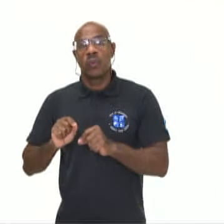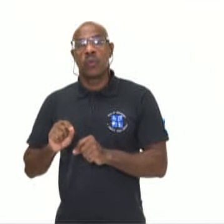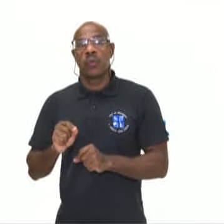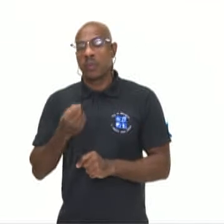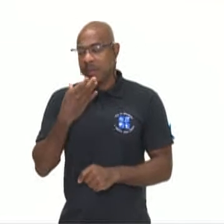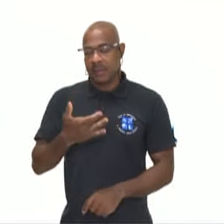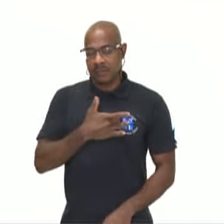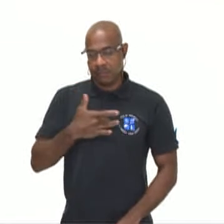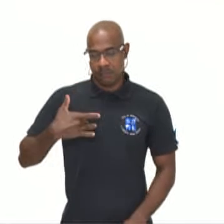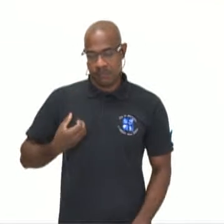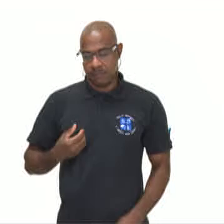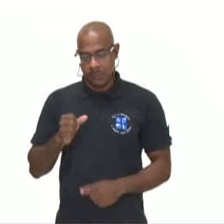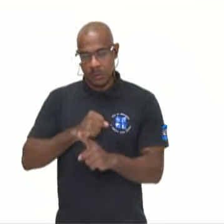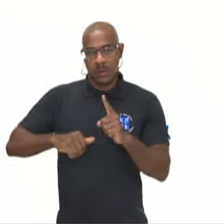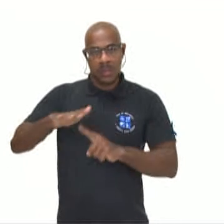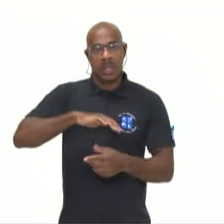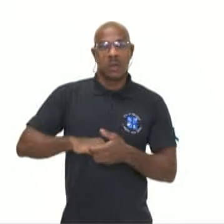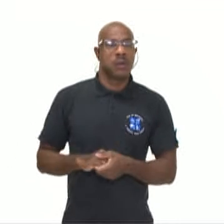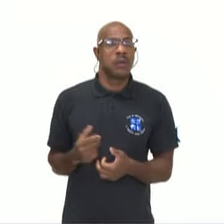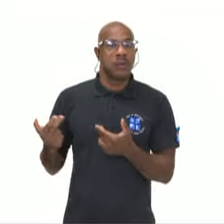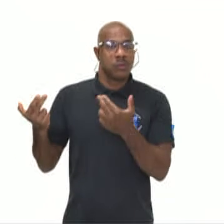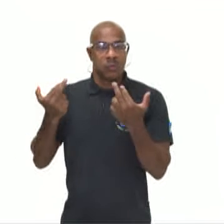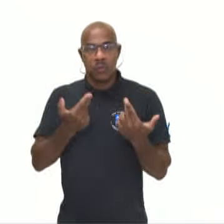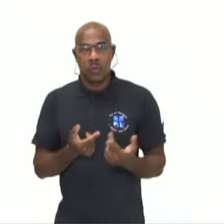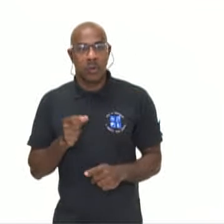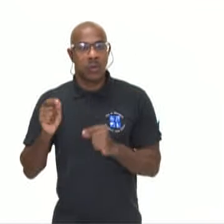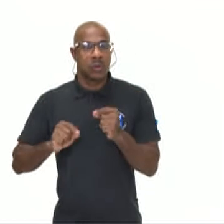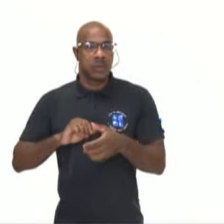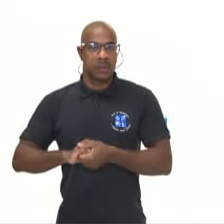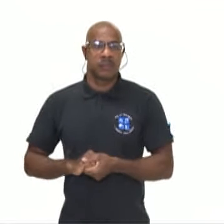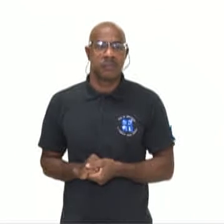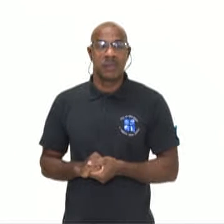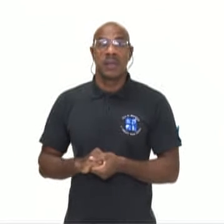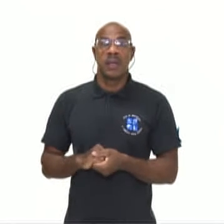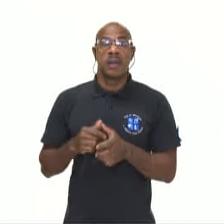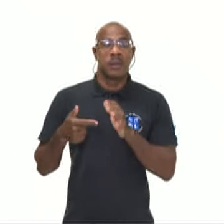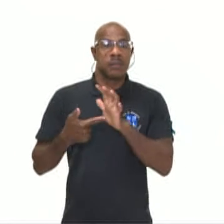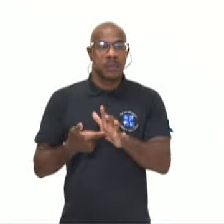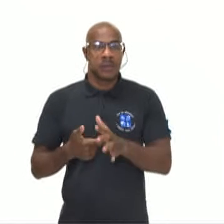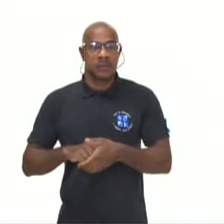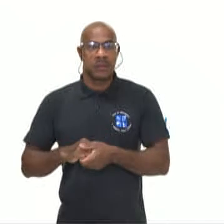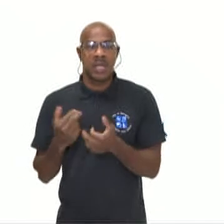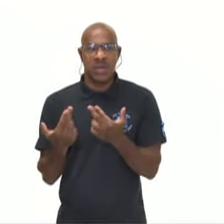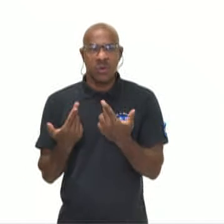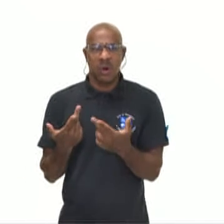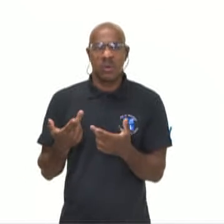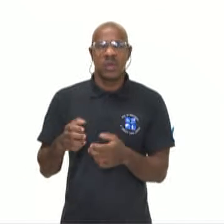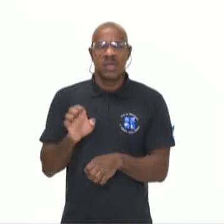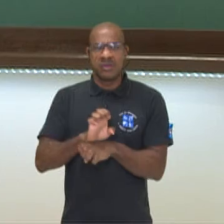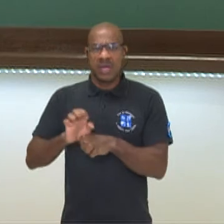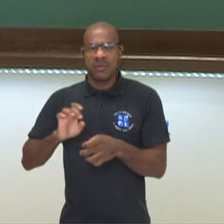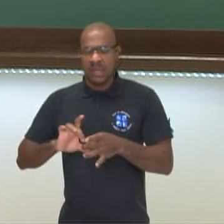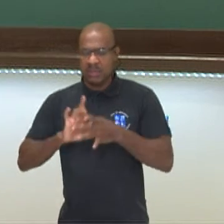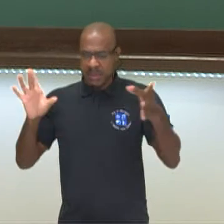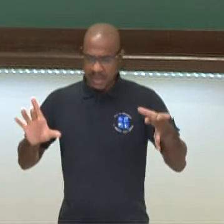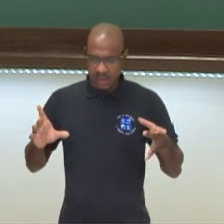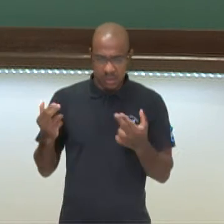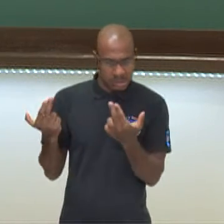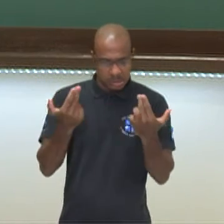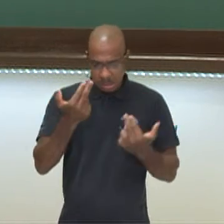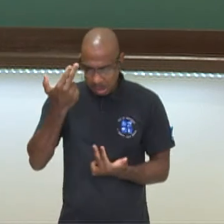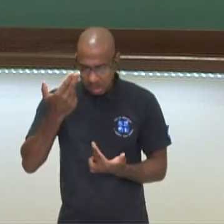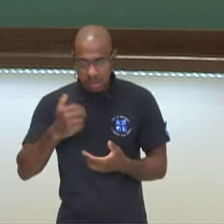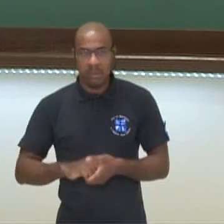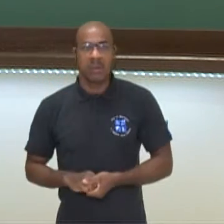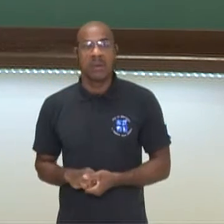as mesmas premissas do estado liberal? Justifique a sua resposta e escreva um parágrafo em seu caderno. Questão também bem bacana,